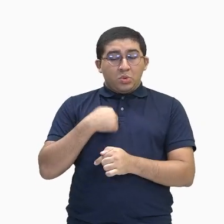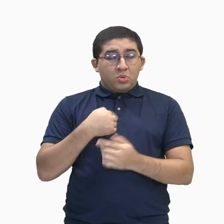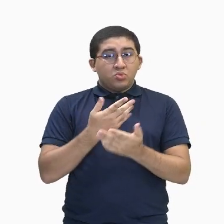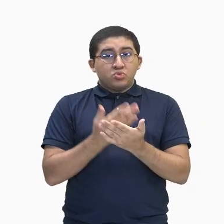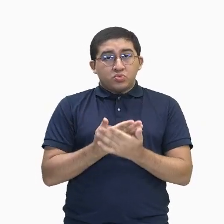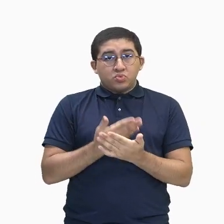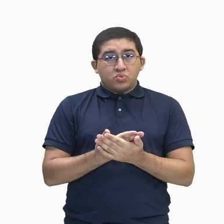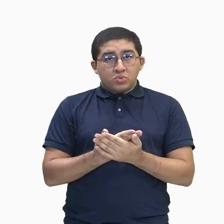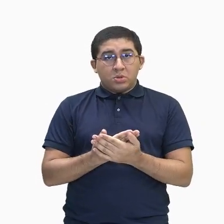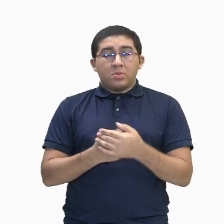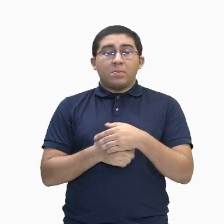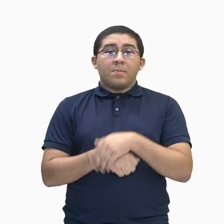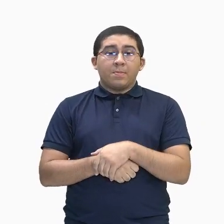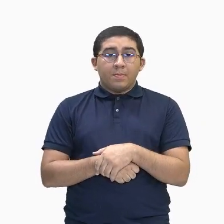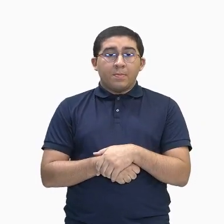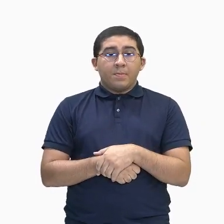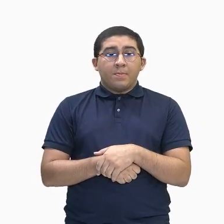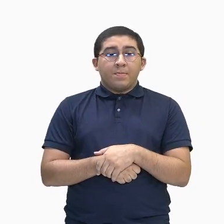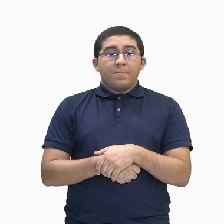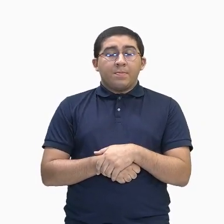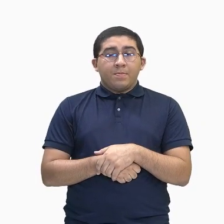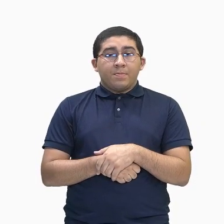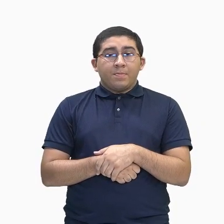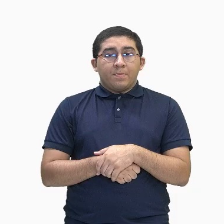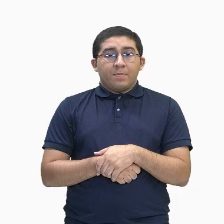esse ING aí